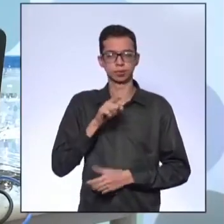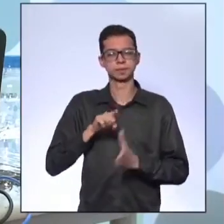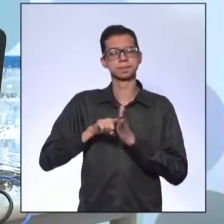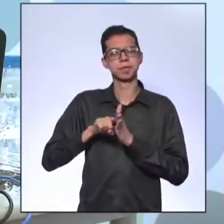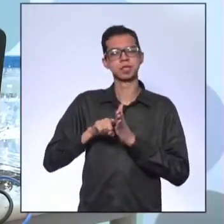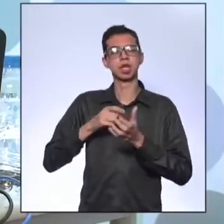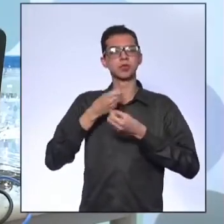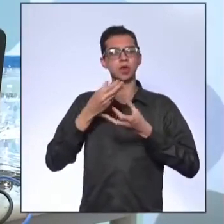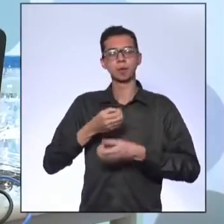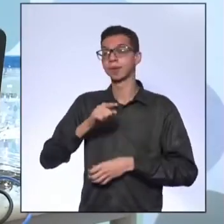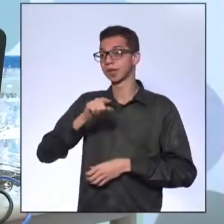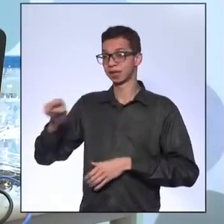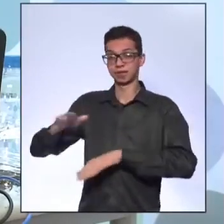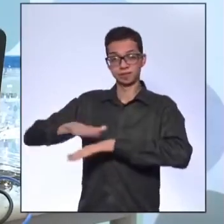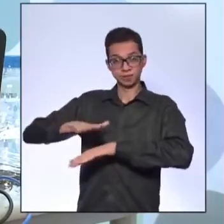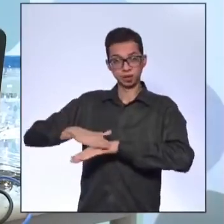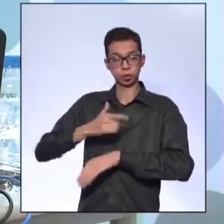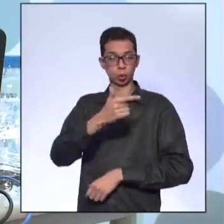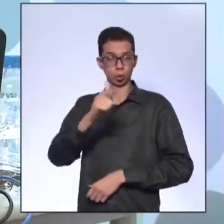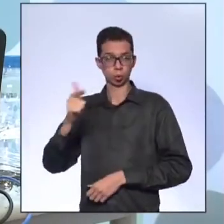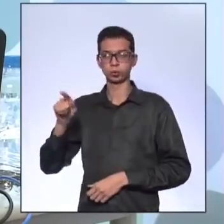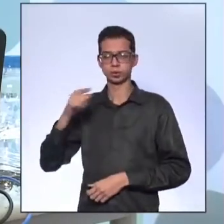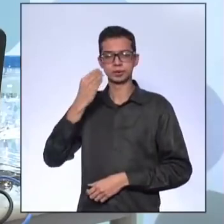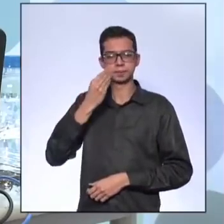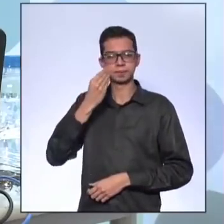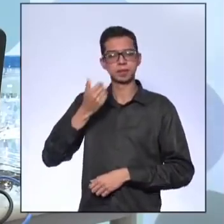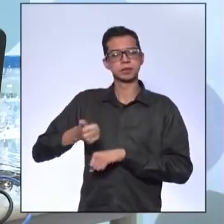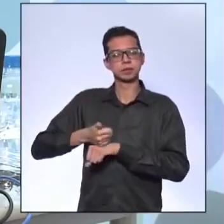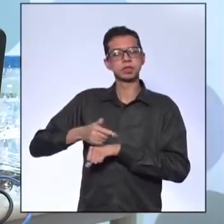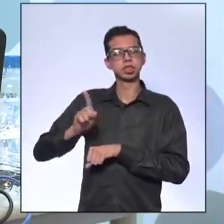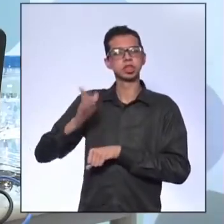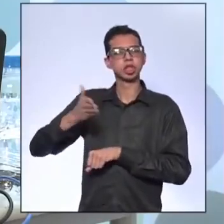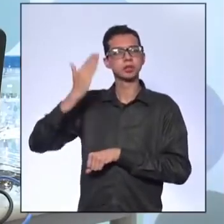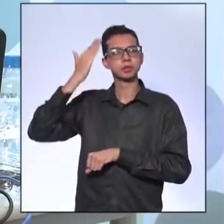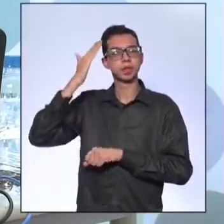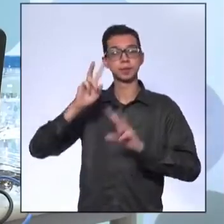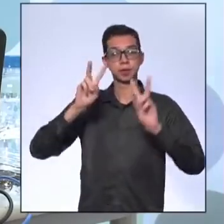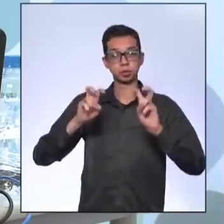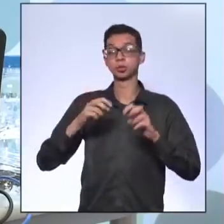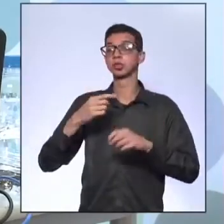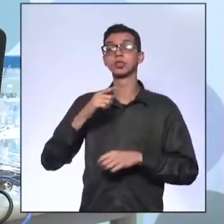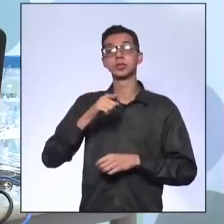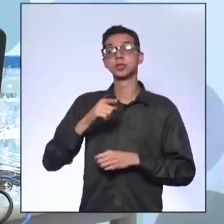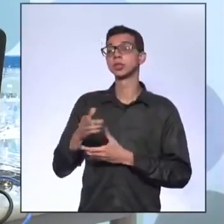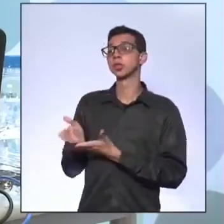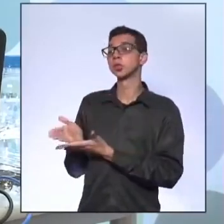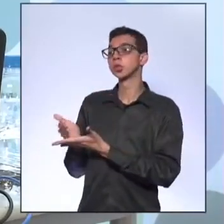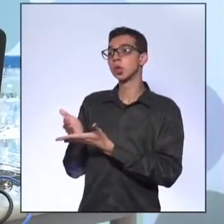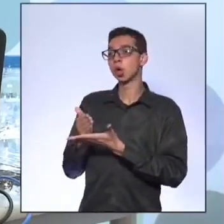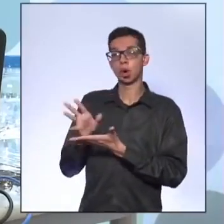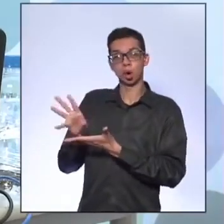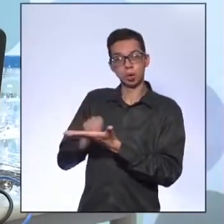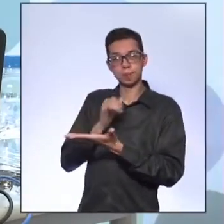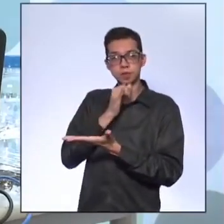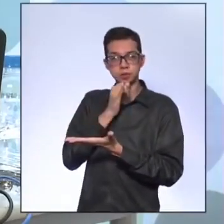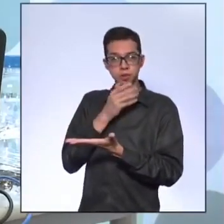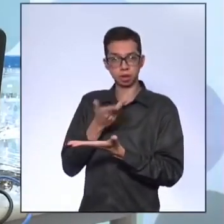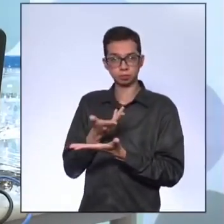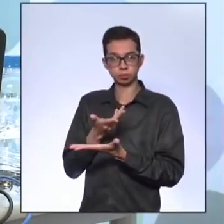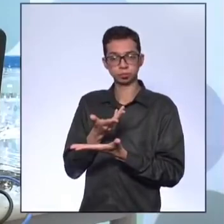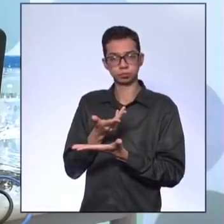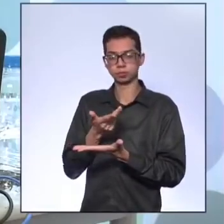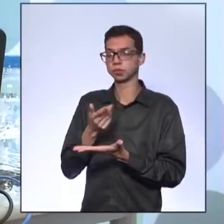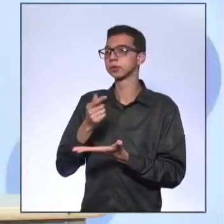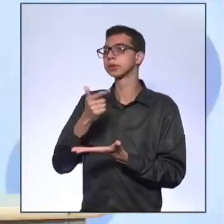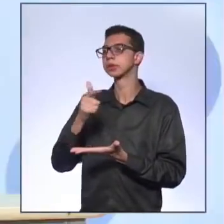traz informação de outras pessoas que são especialistas no assunto. Então é informação de terceiros. Você está trazendo informação de jornais, de revistas, terceiros, ok? Não tem problema